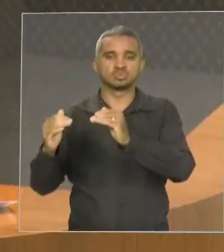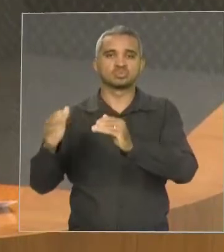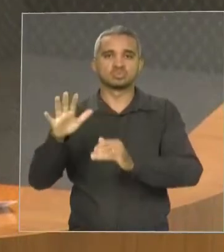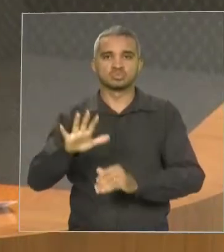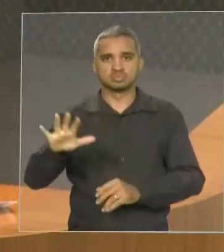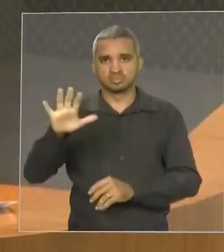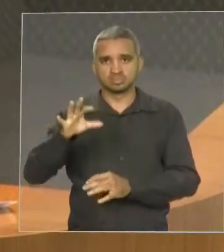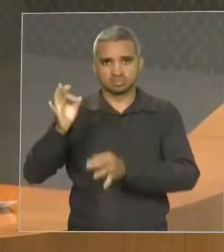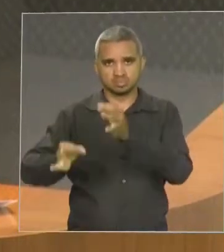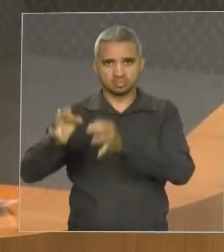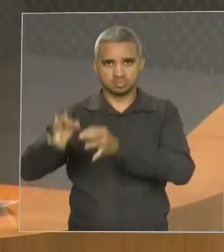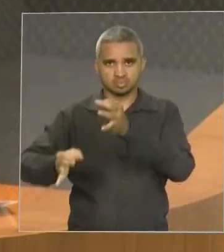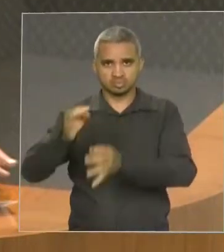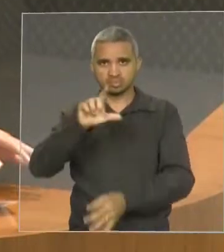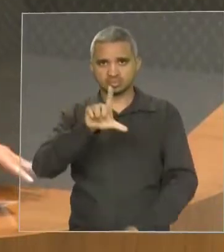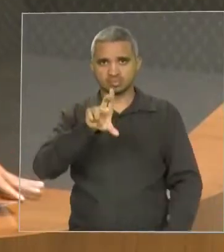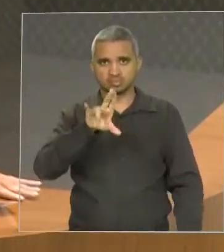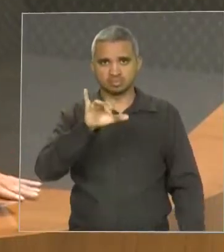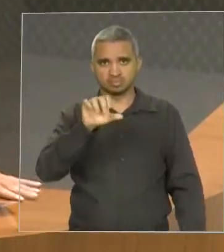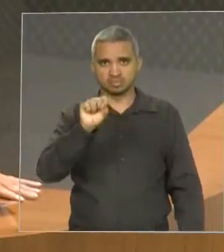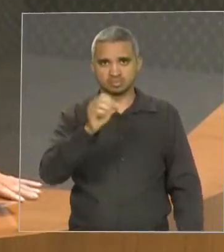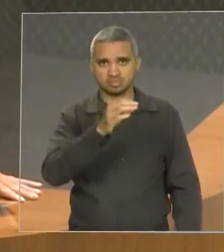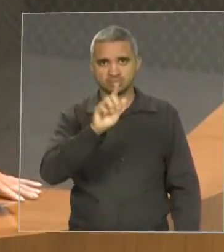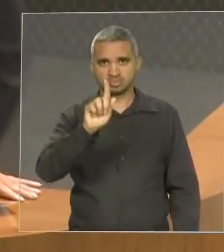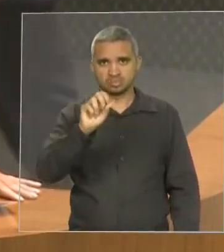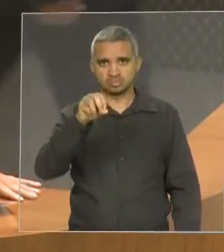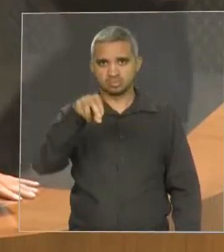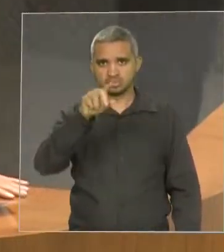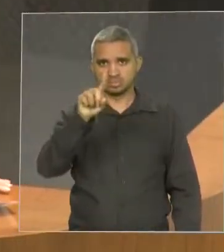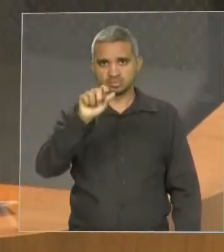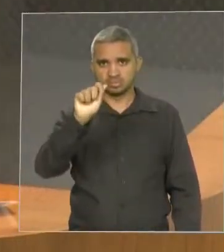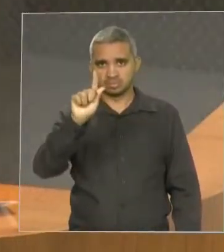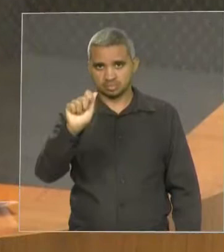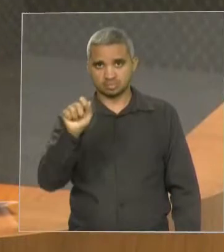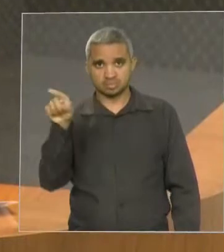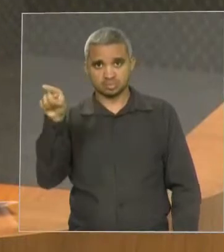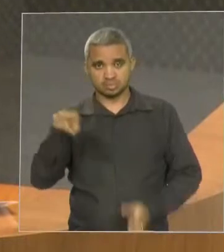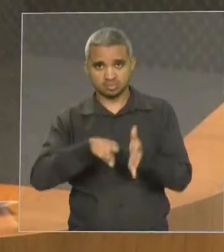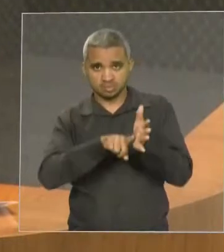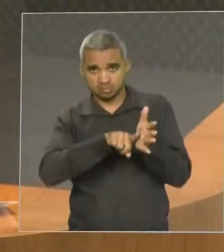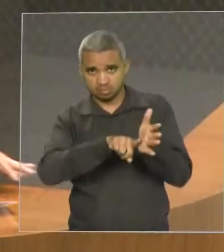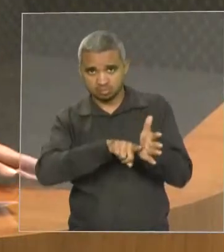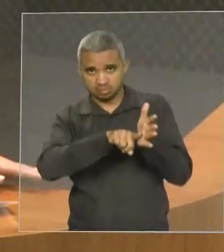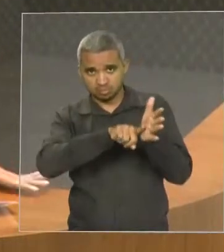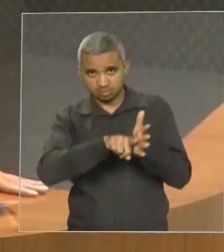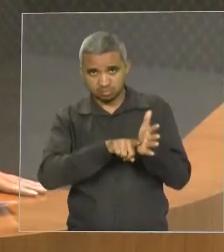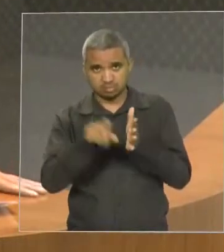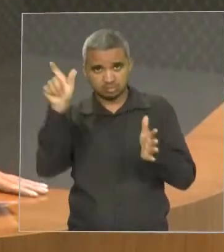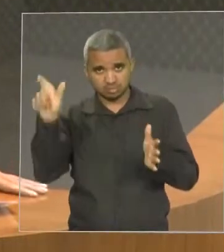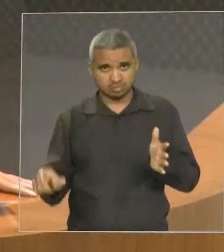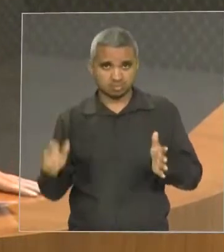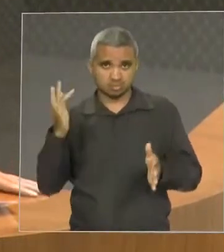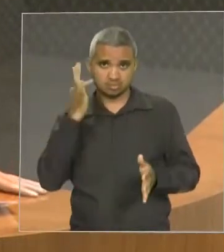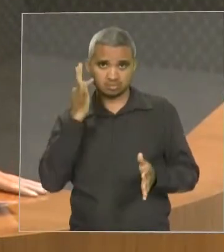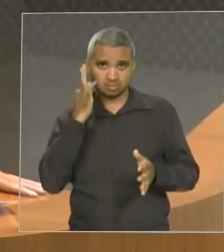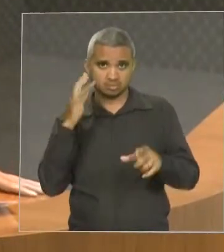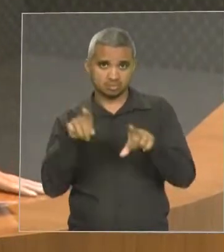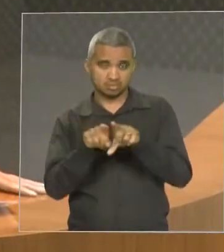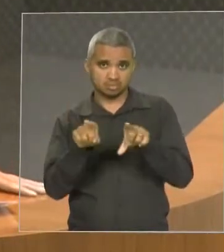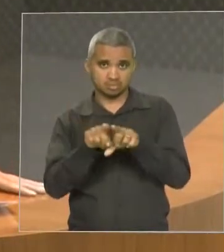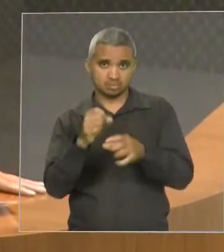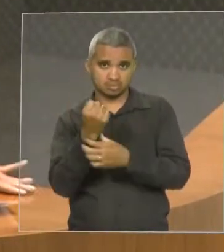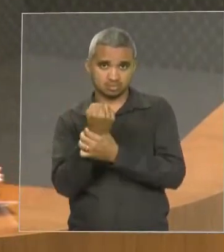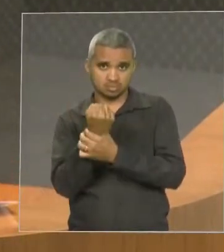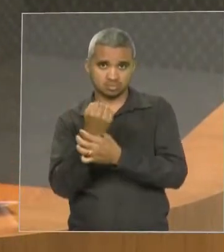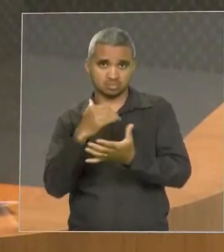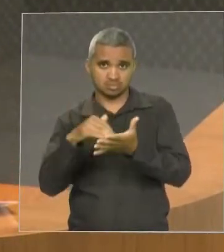ele apure a conduta do governador Flávio Dino e do secretário Jefferson Portela diante da negligência